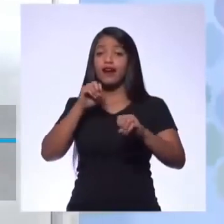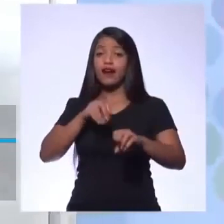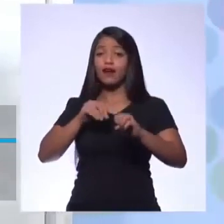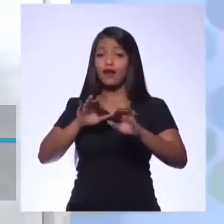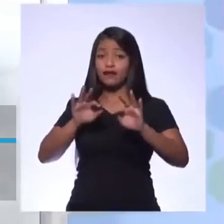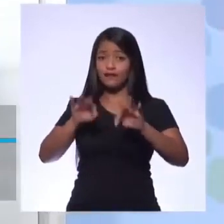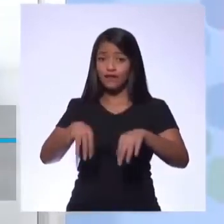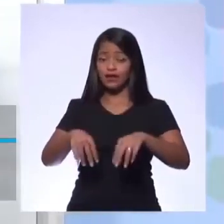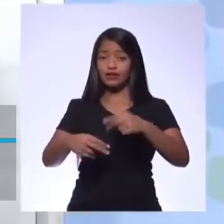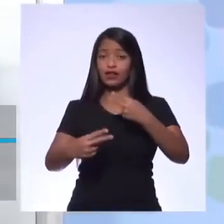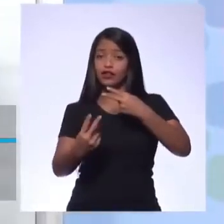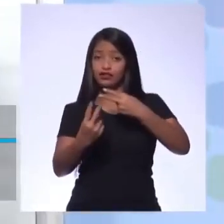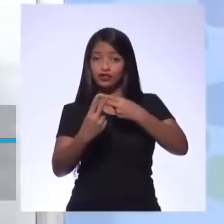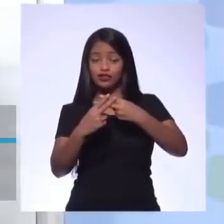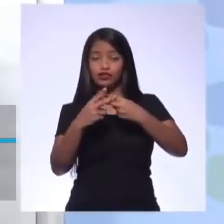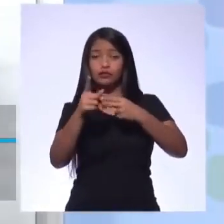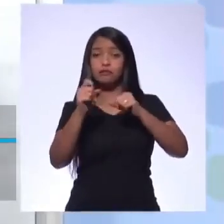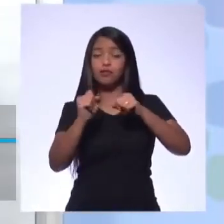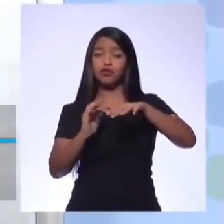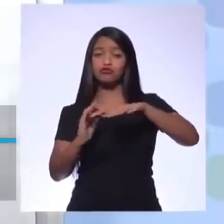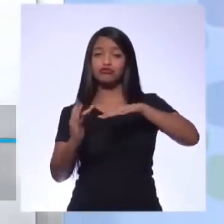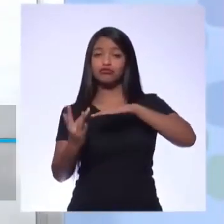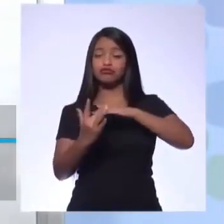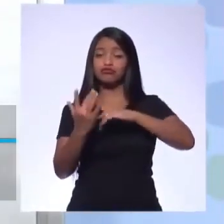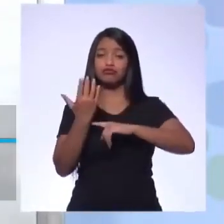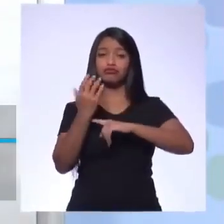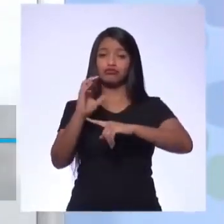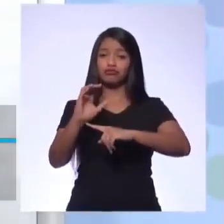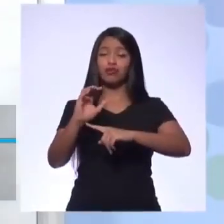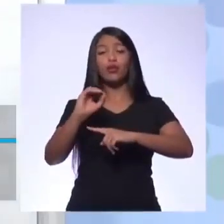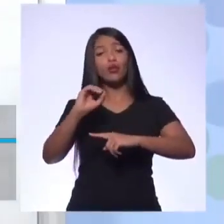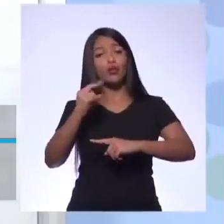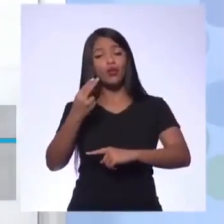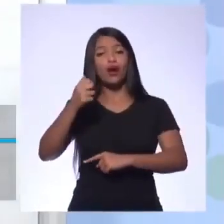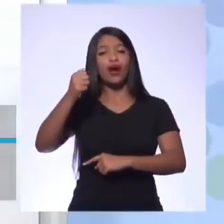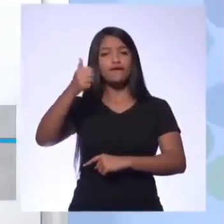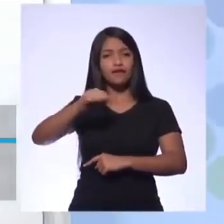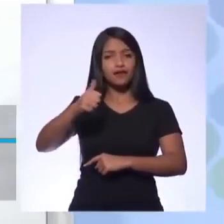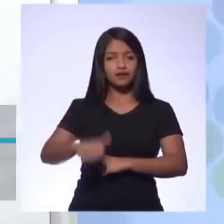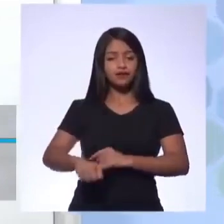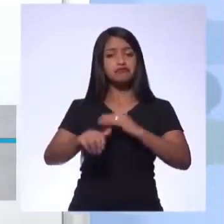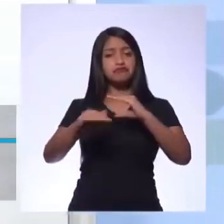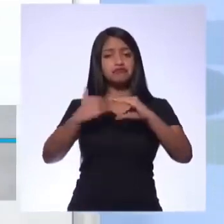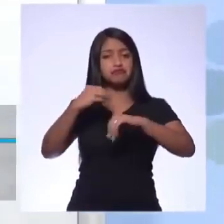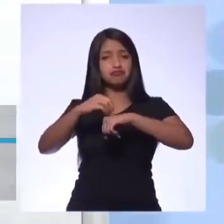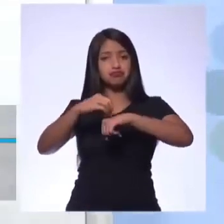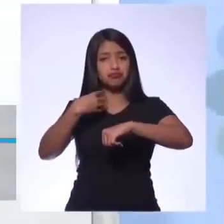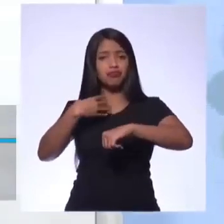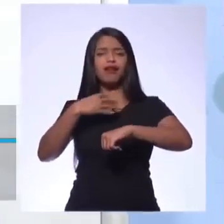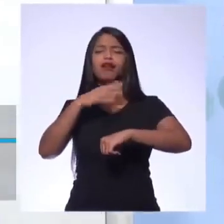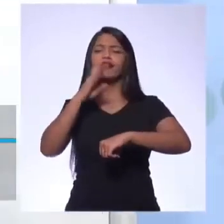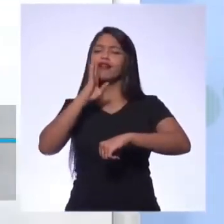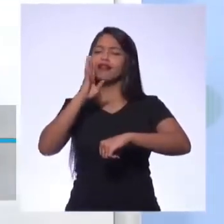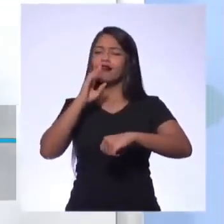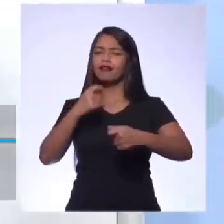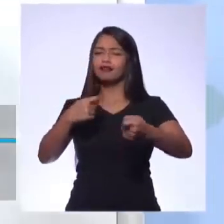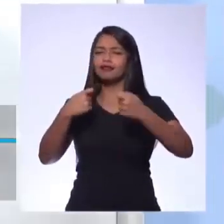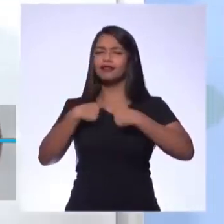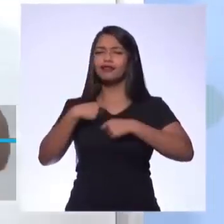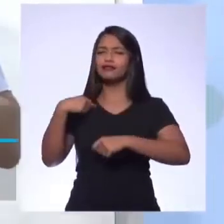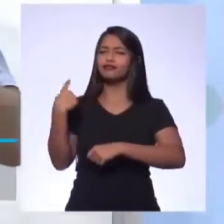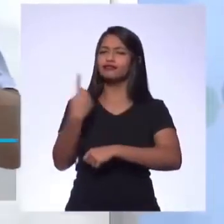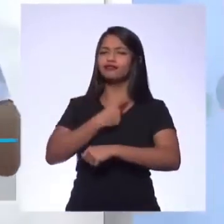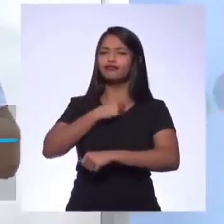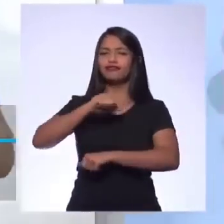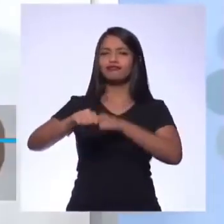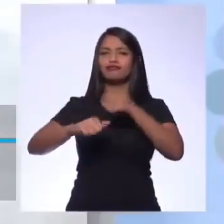você nas redes sociais colocar uma sugestão, ou colocar mesmo na avaliação que vocês fazem no final, Sim. vai ser legal, vai ajudar a gente a sempre melhorar essa aula.